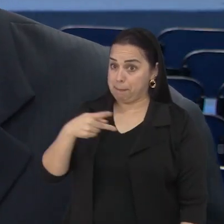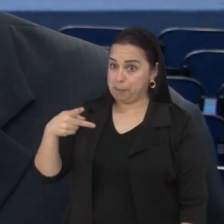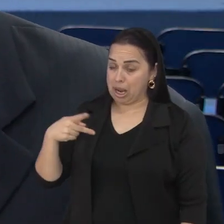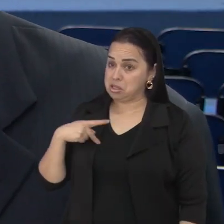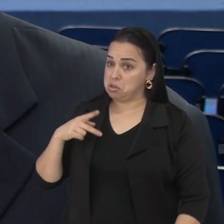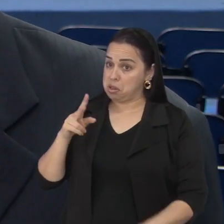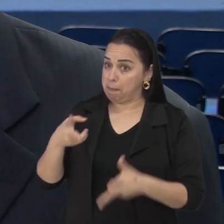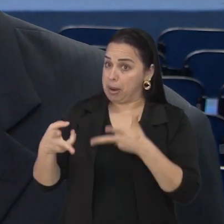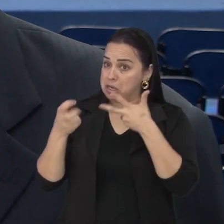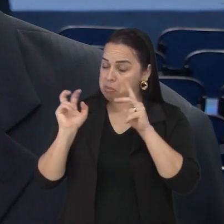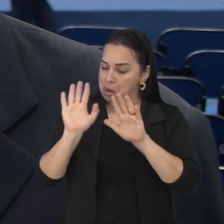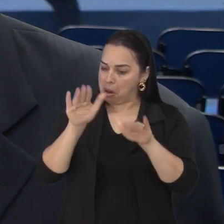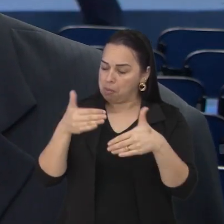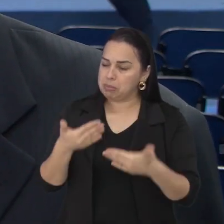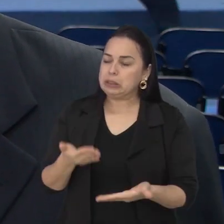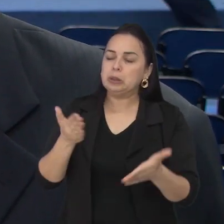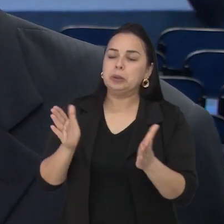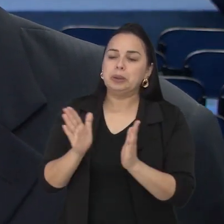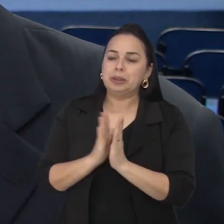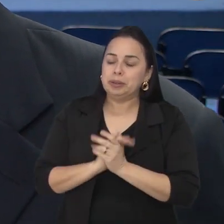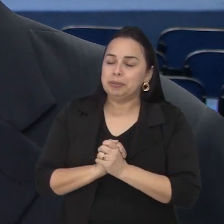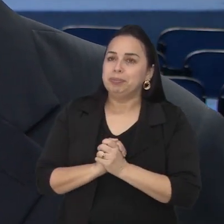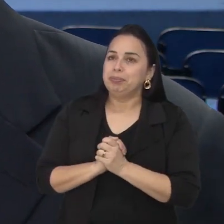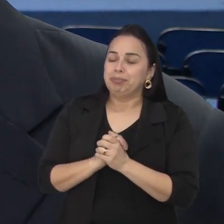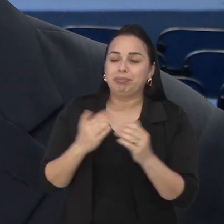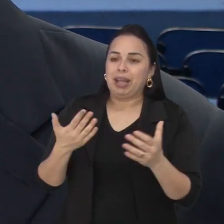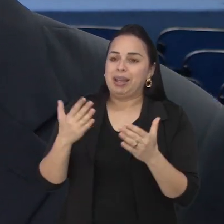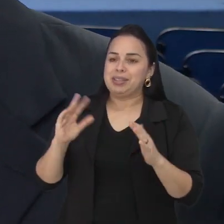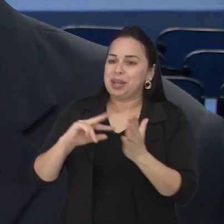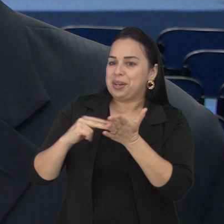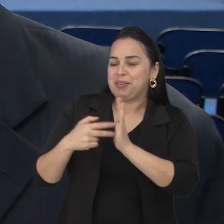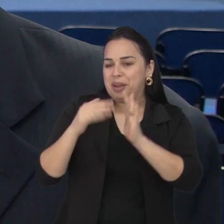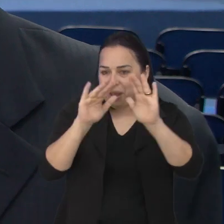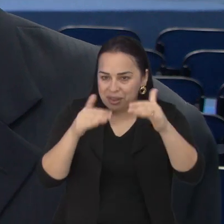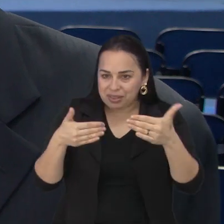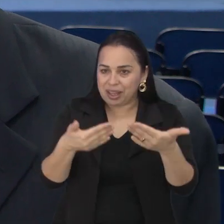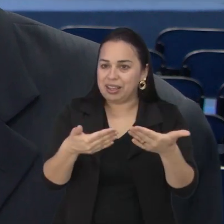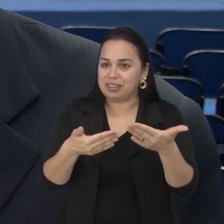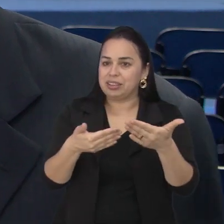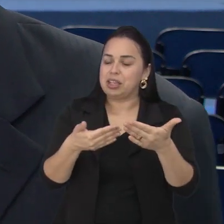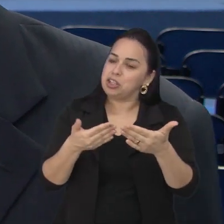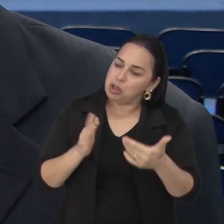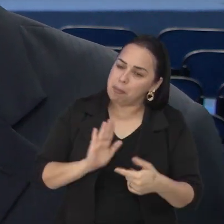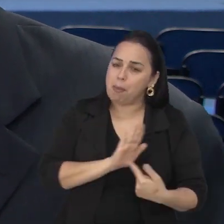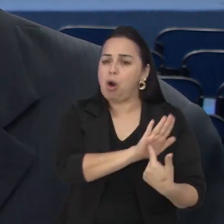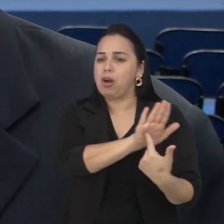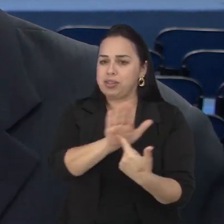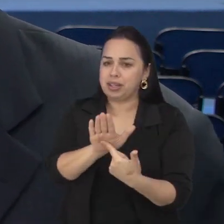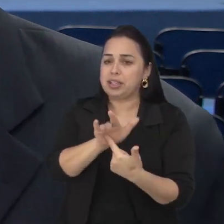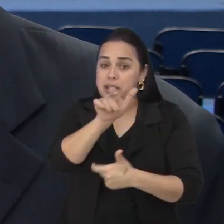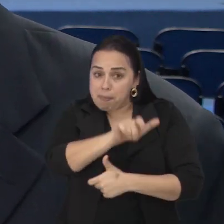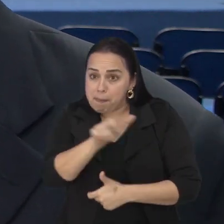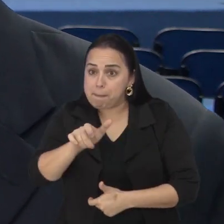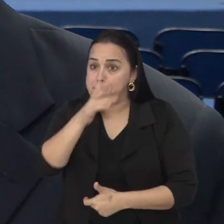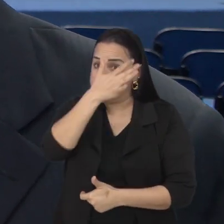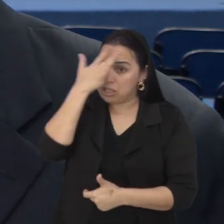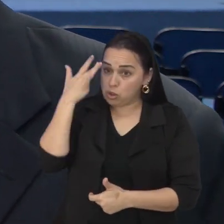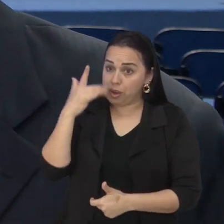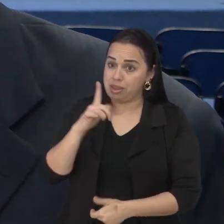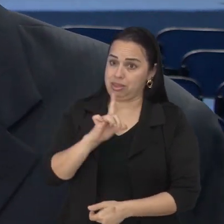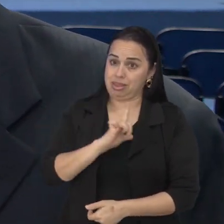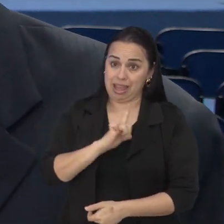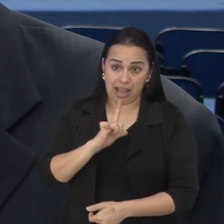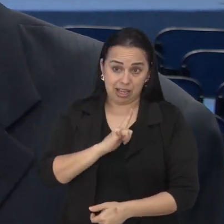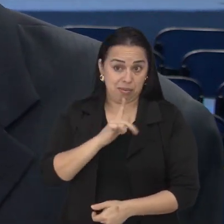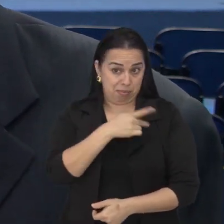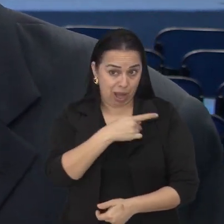pastor sendo honrado dessa forma, é uma maneira de honrar e é uma maneira de evidenciar, né, que existem pessoas,